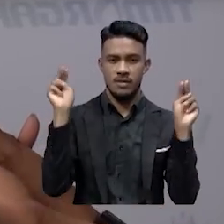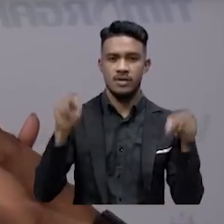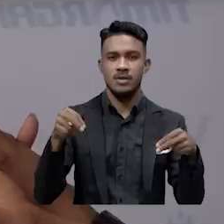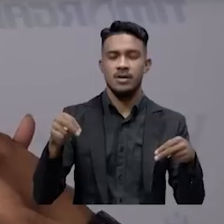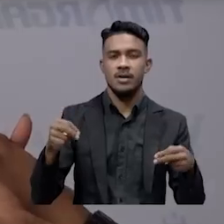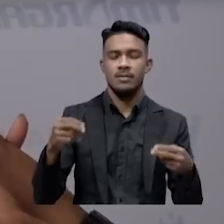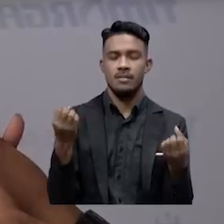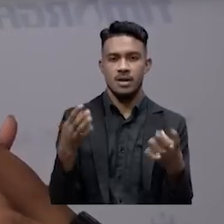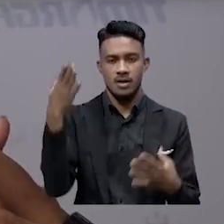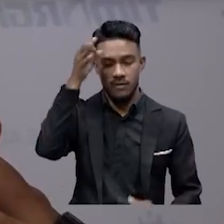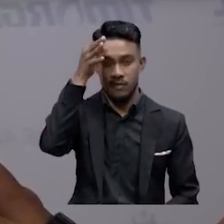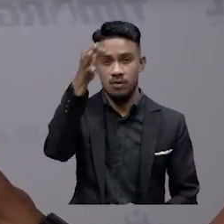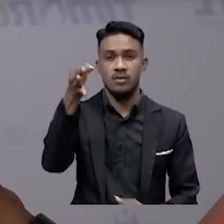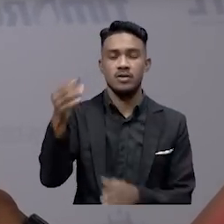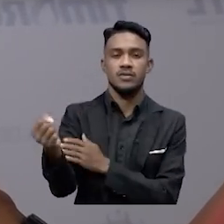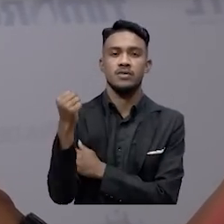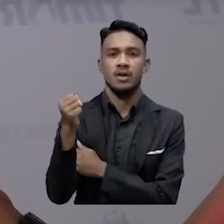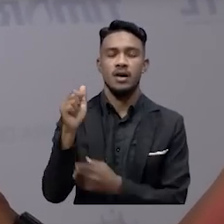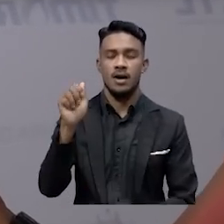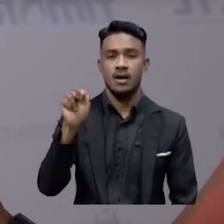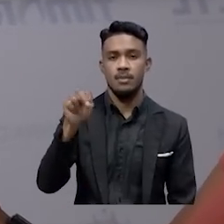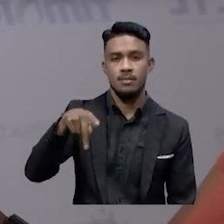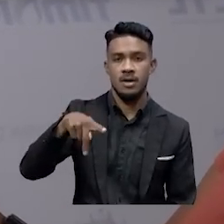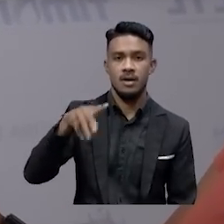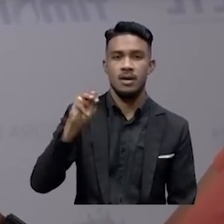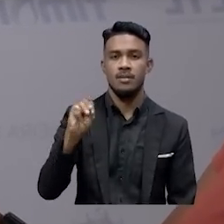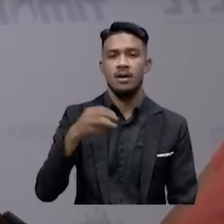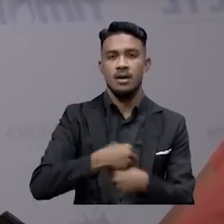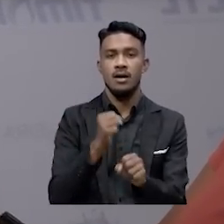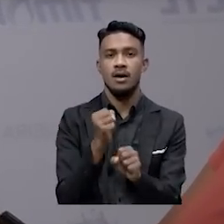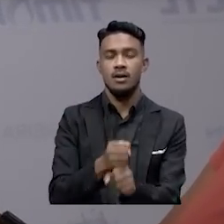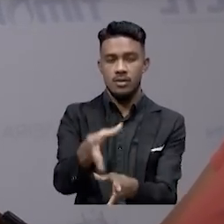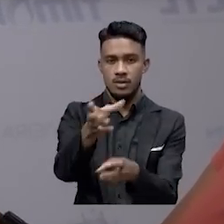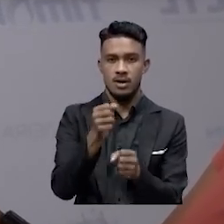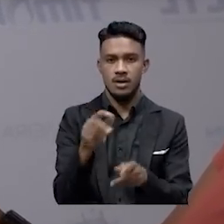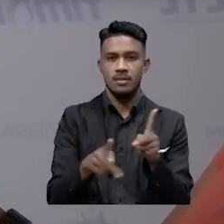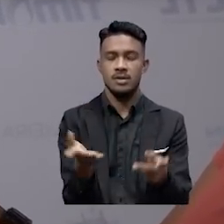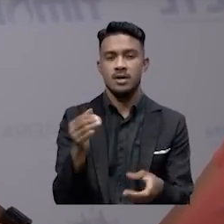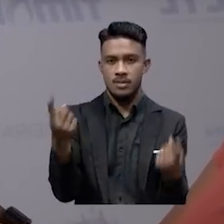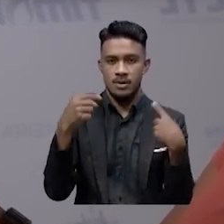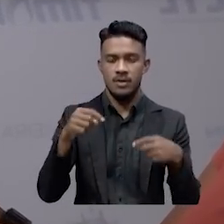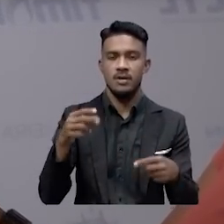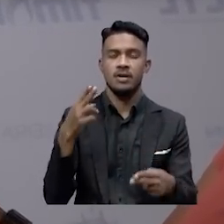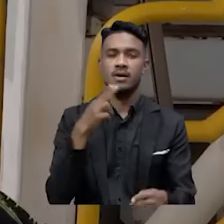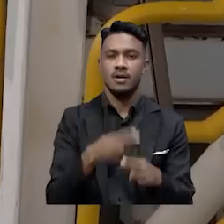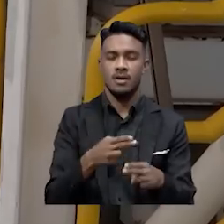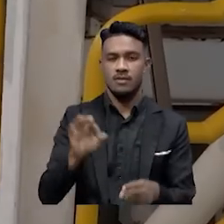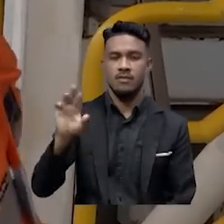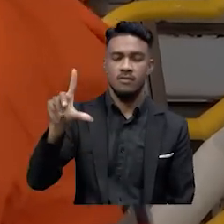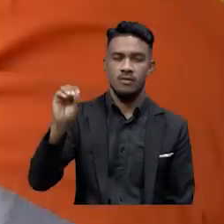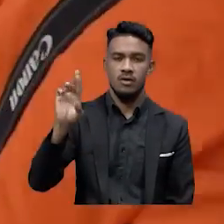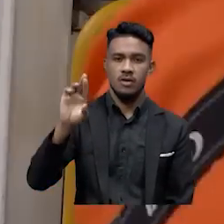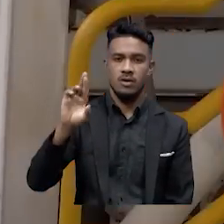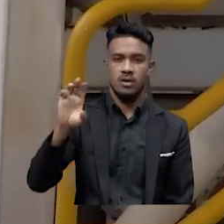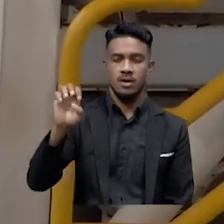nem esforço nem mesmo ca ANPM, Halo, a tudar investor ser mai. Florentino explica, ba oin Estado Timor-Leste